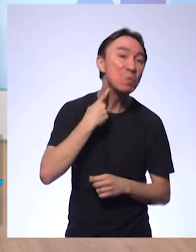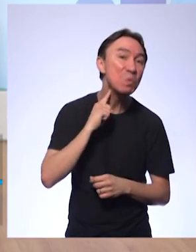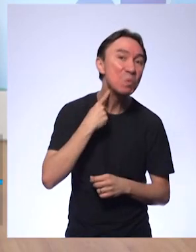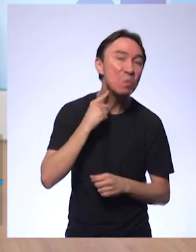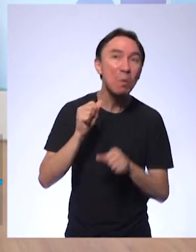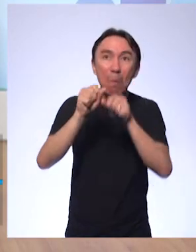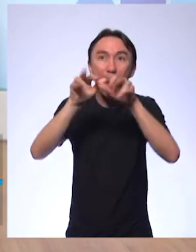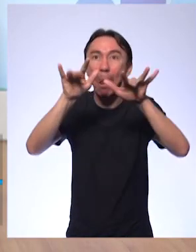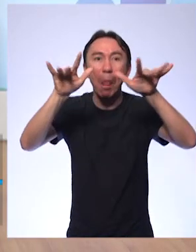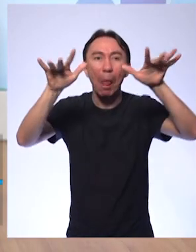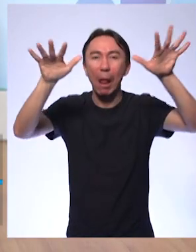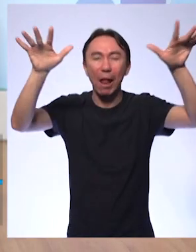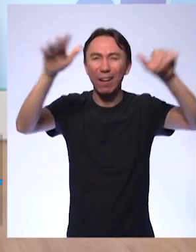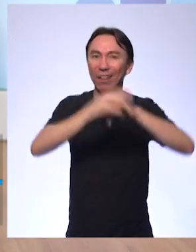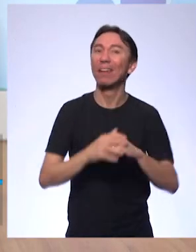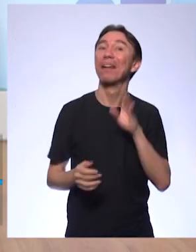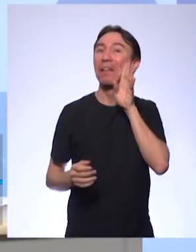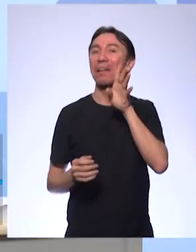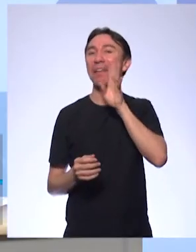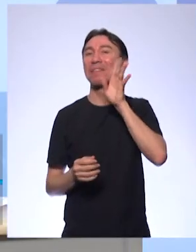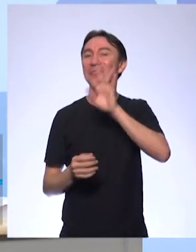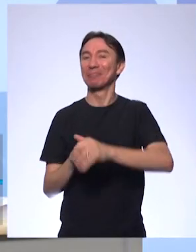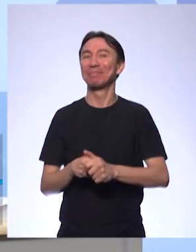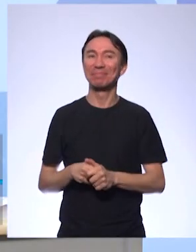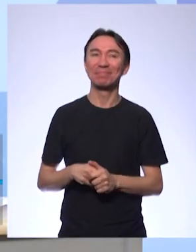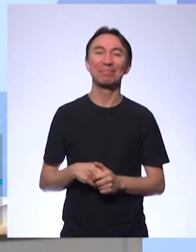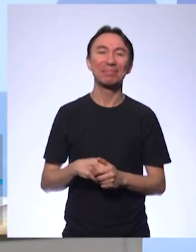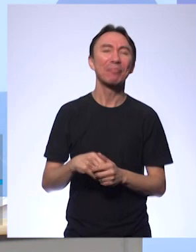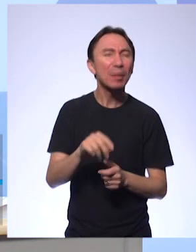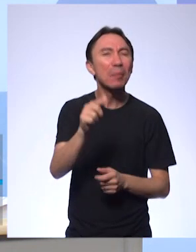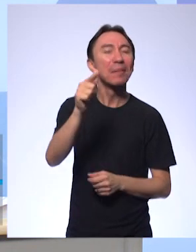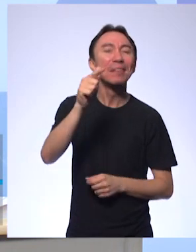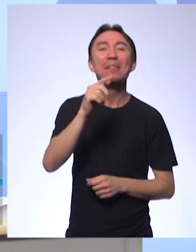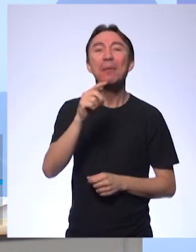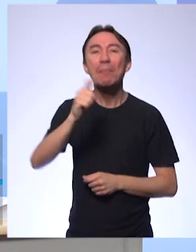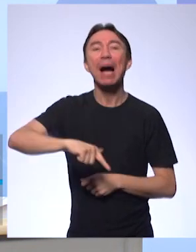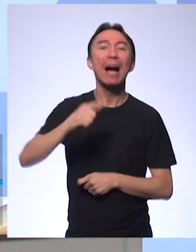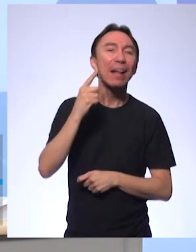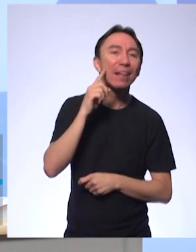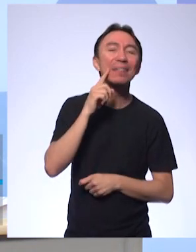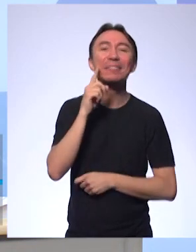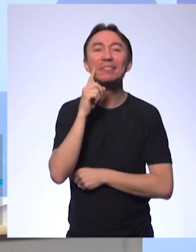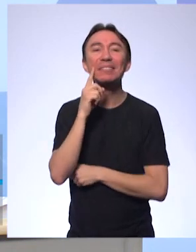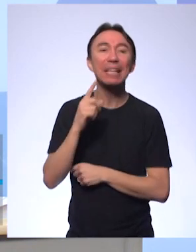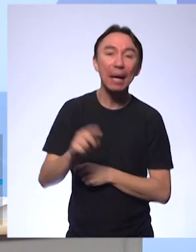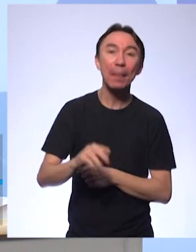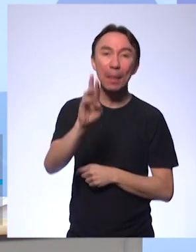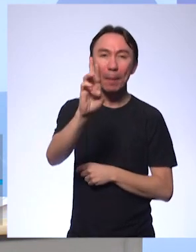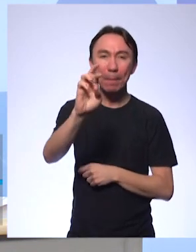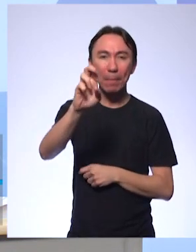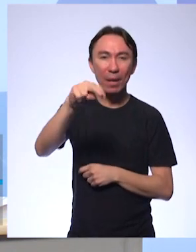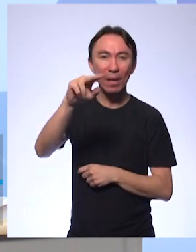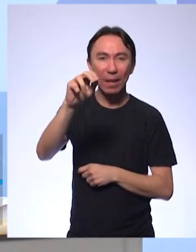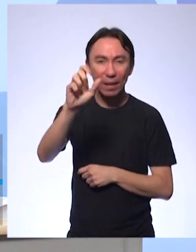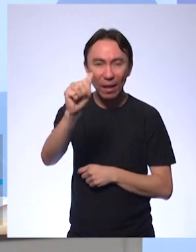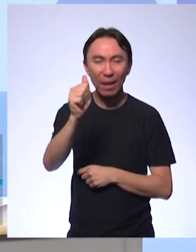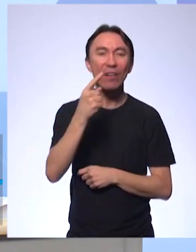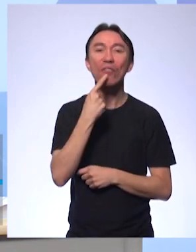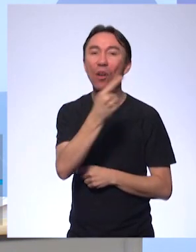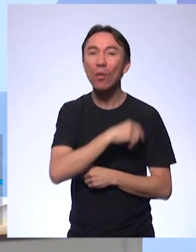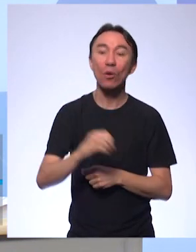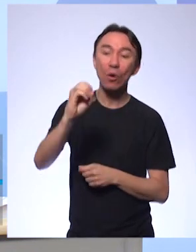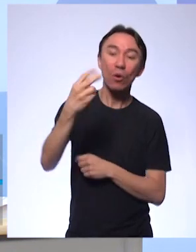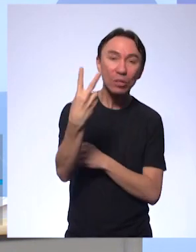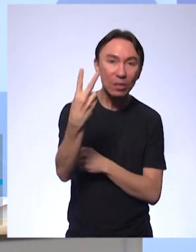bem na direção. isso. É, muito bem. Vamos ver aqui o que mais. A Brenda foi de oxigênio, poluição